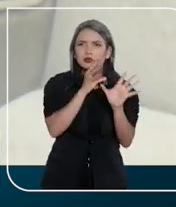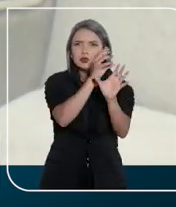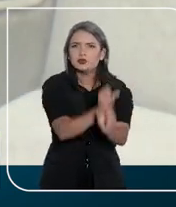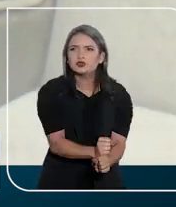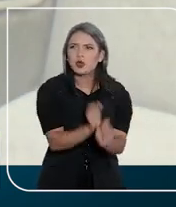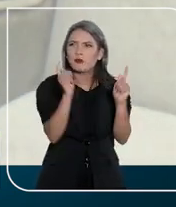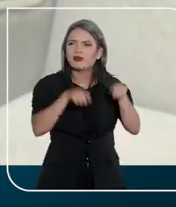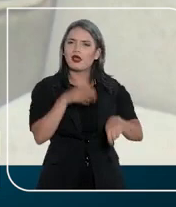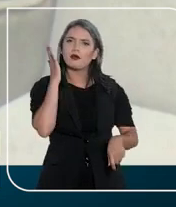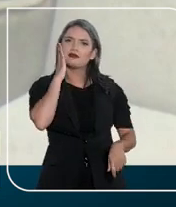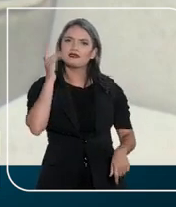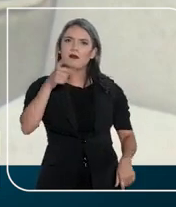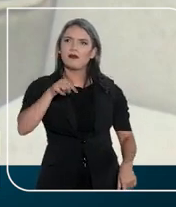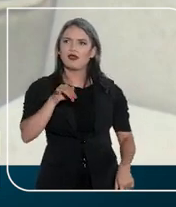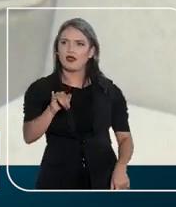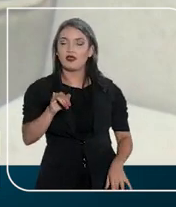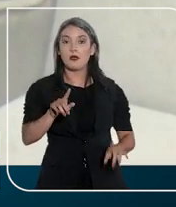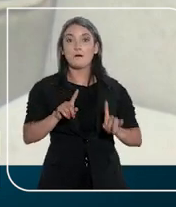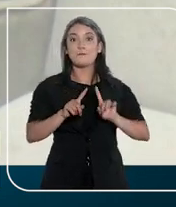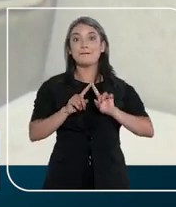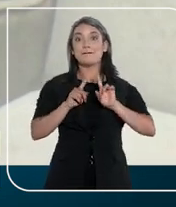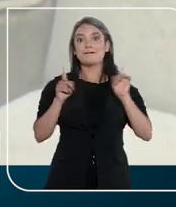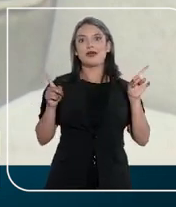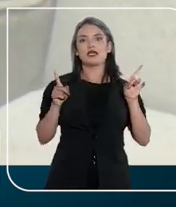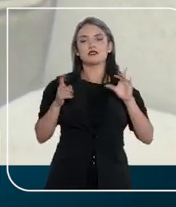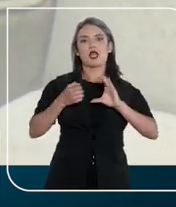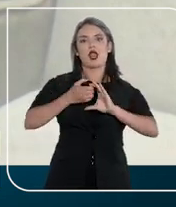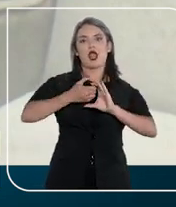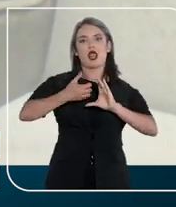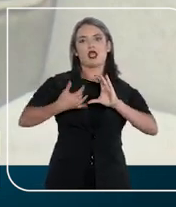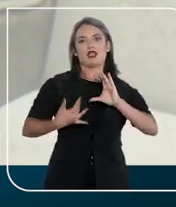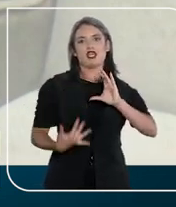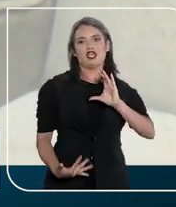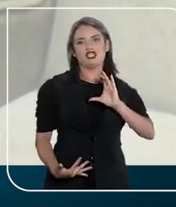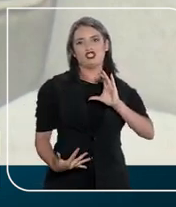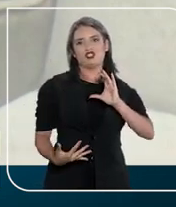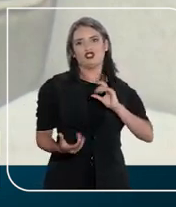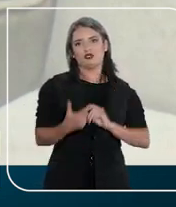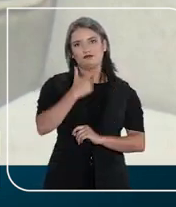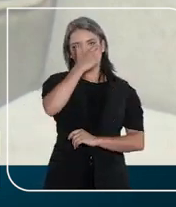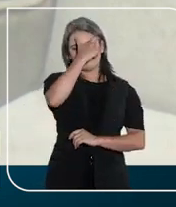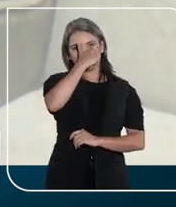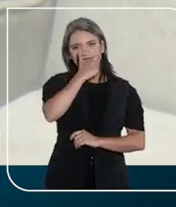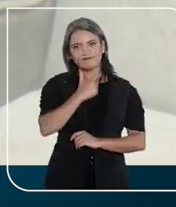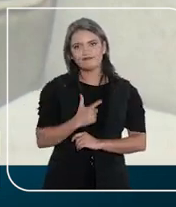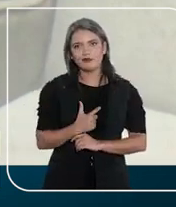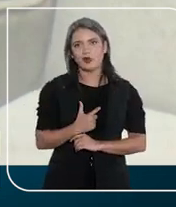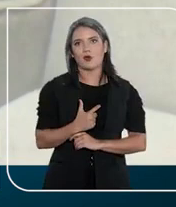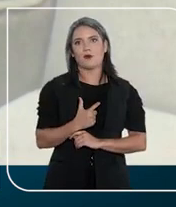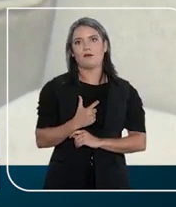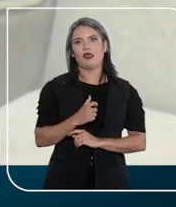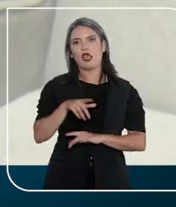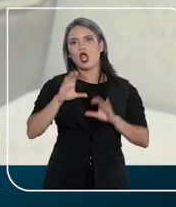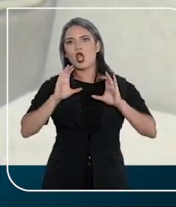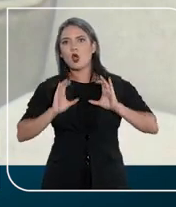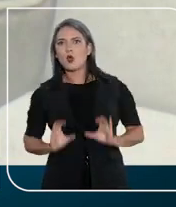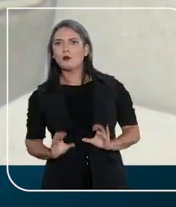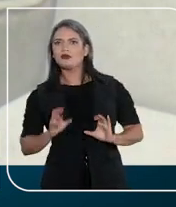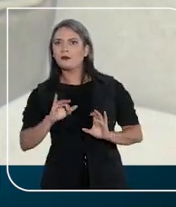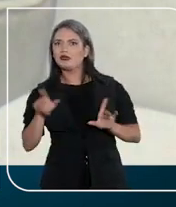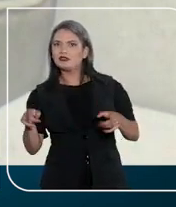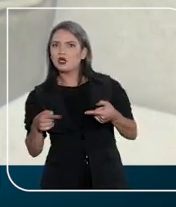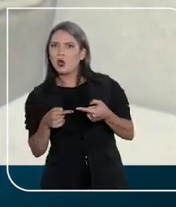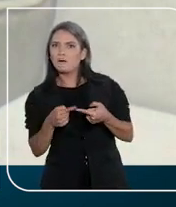Agora, imagino que para avaliar características que estão adequadas ou inadequadas ao exercício do